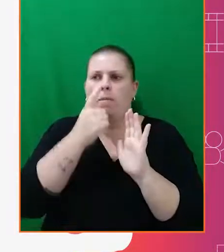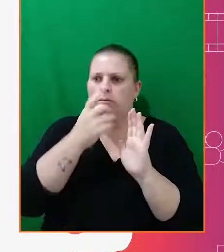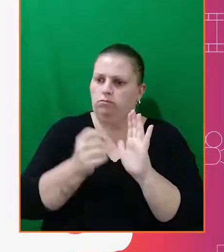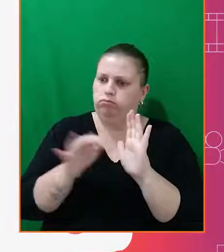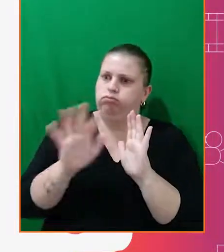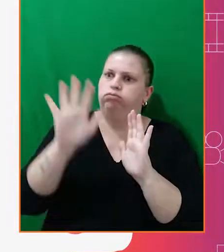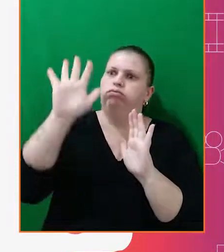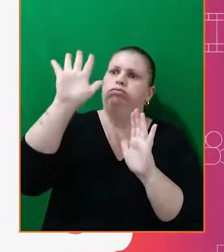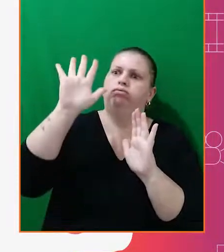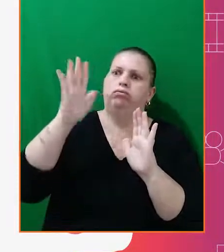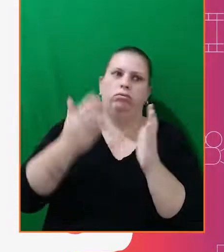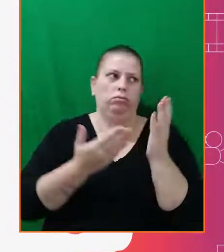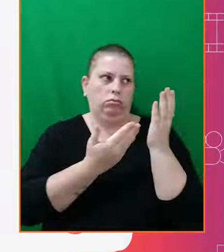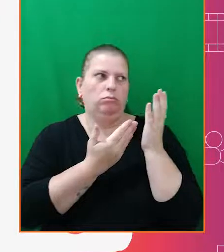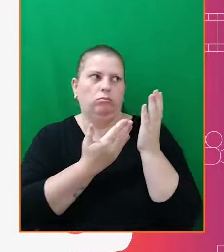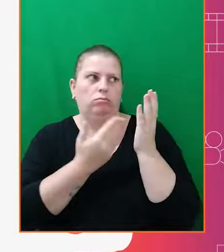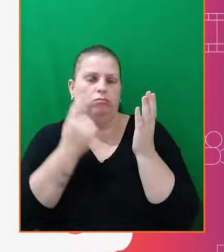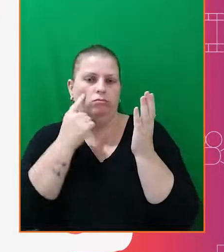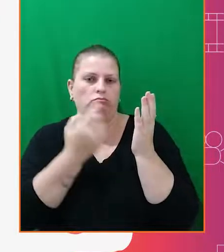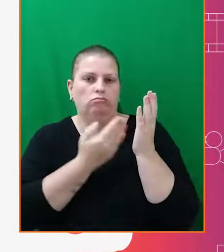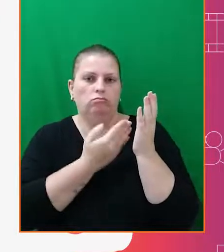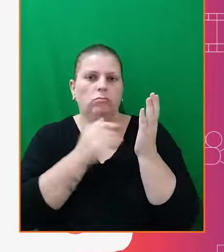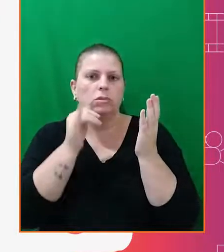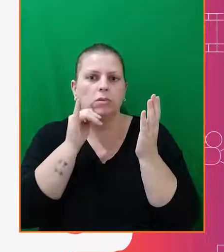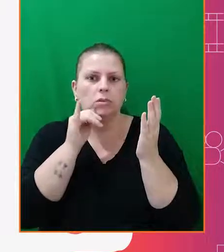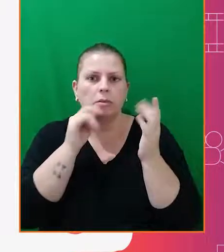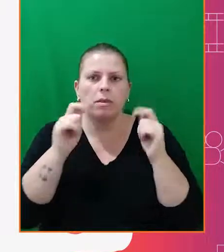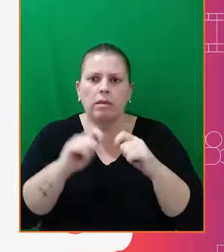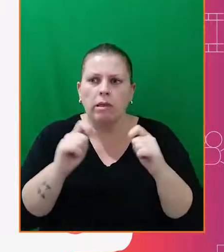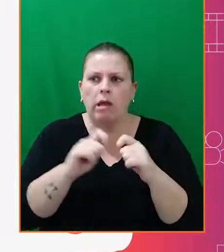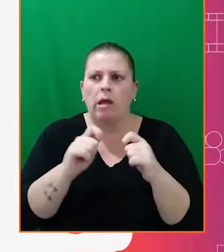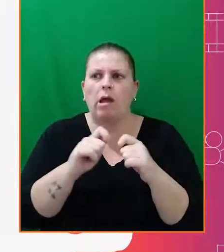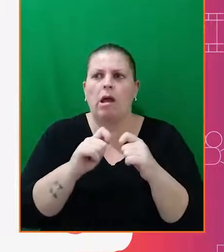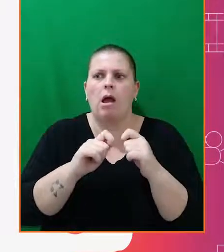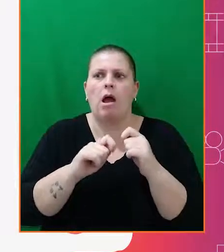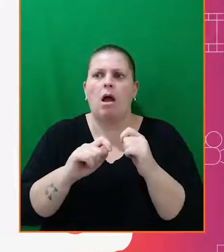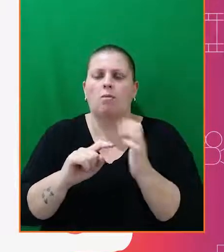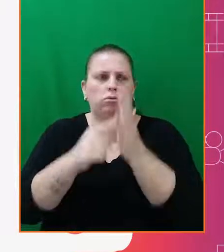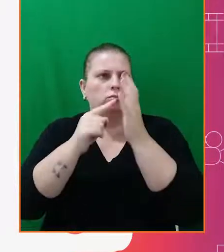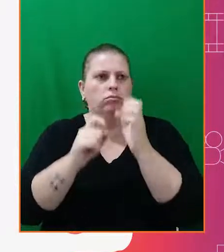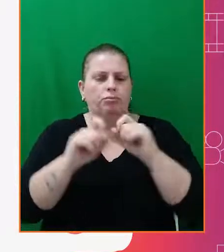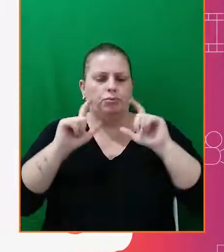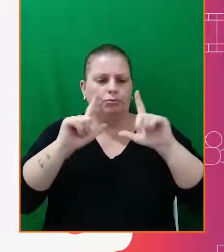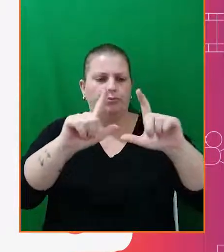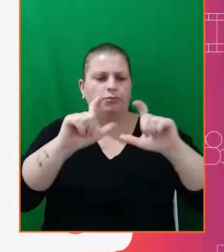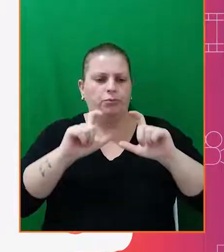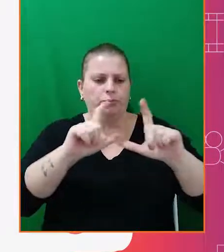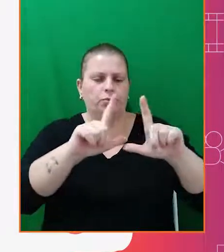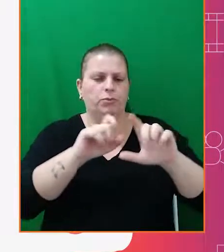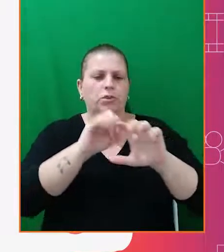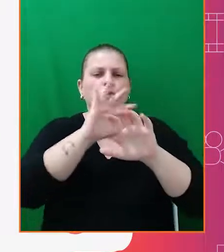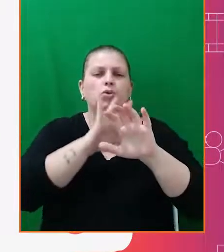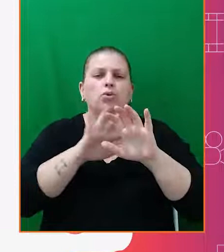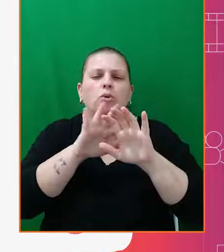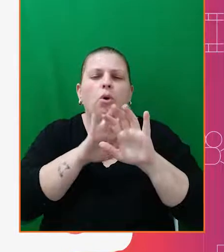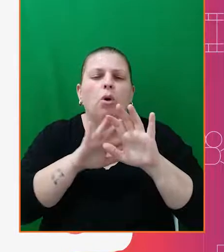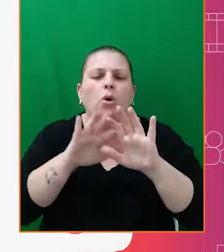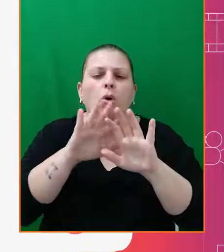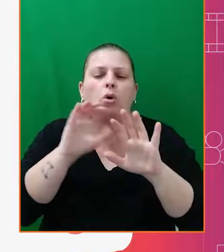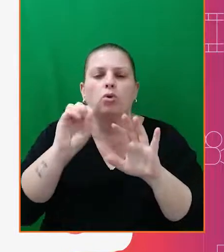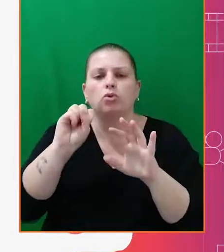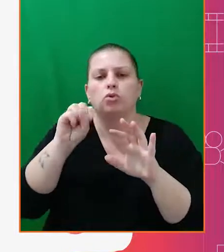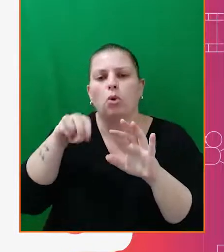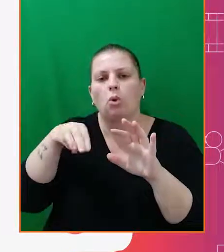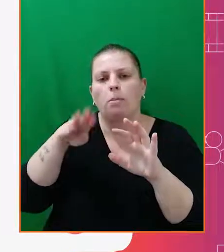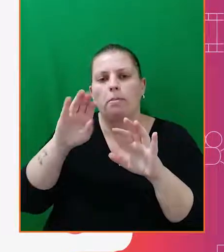software muito rico, aqui nós estamos vendo um trabalho nele, né, sendo feito. Ele possibilita criar algumas automatizações de, por exemplo, sombra,